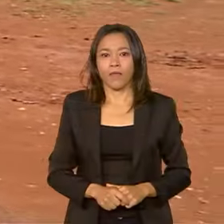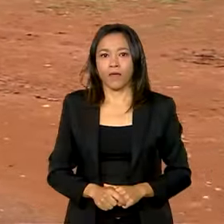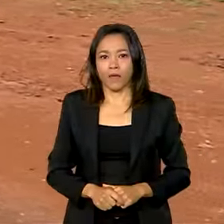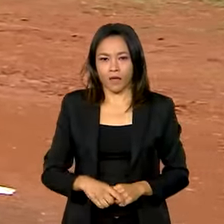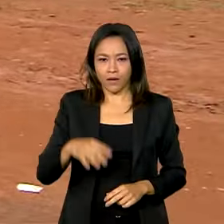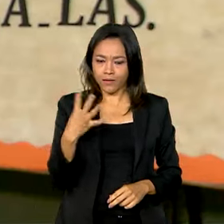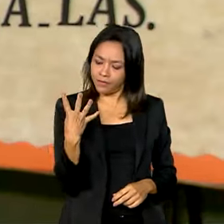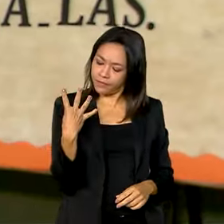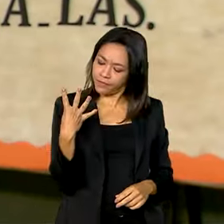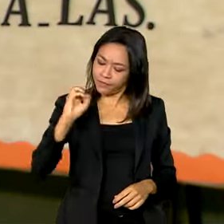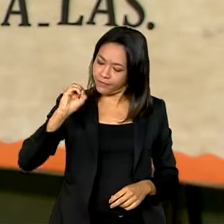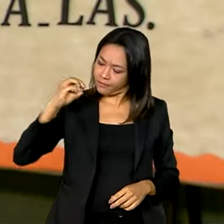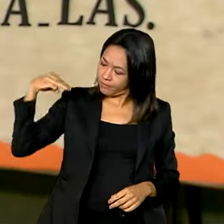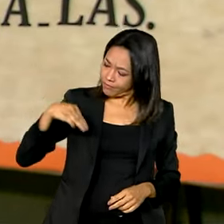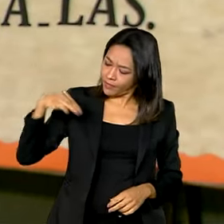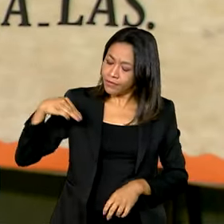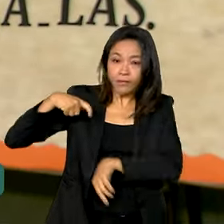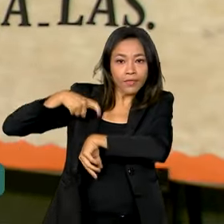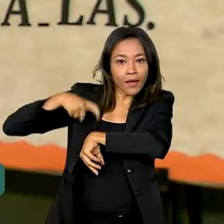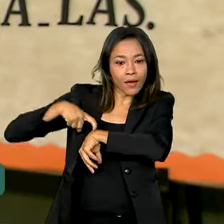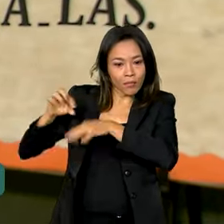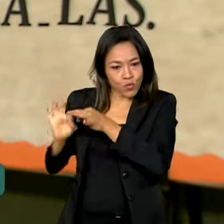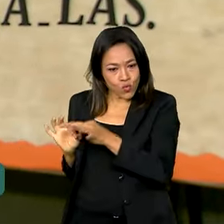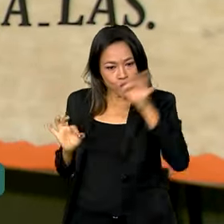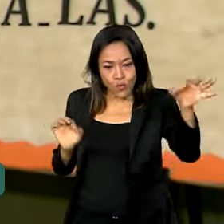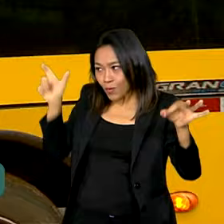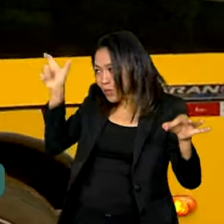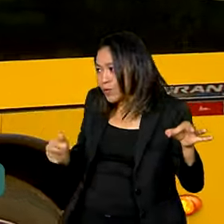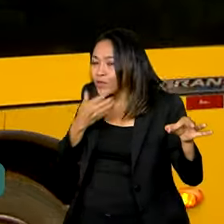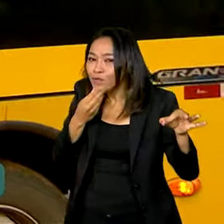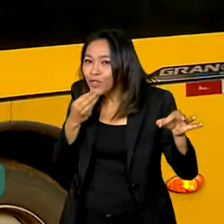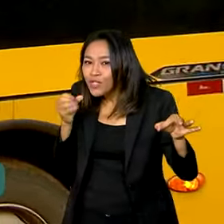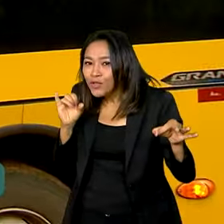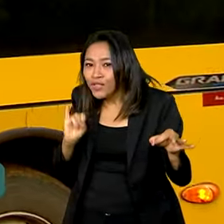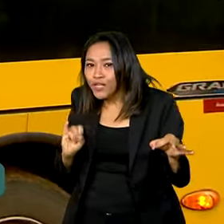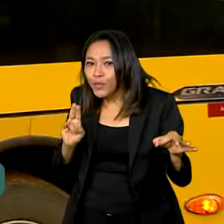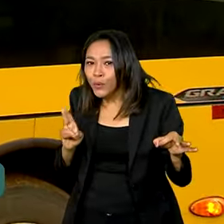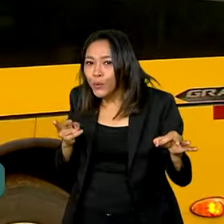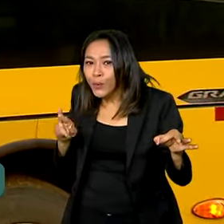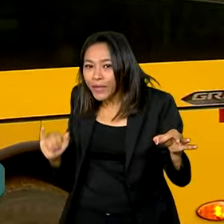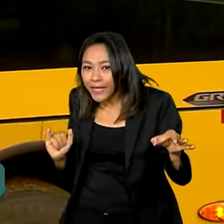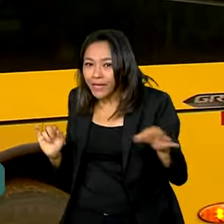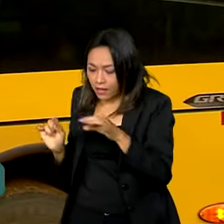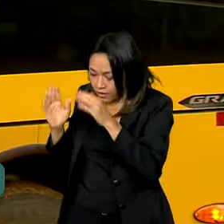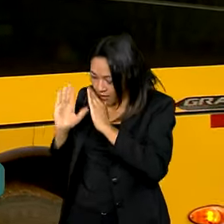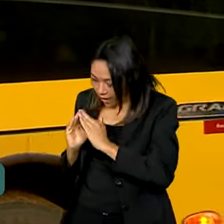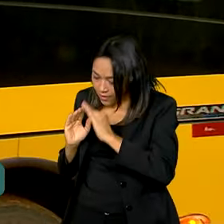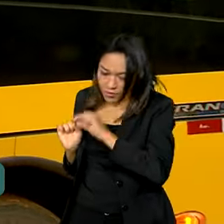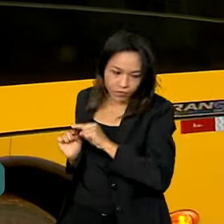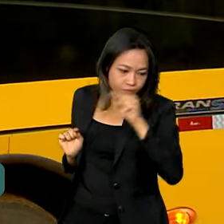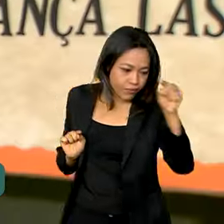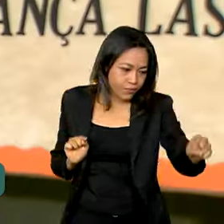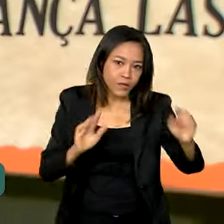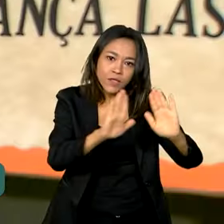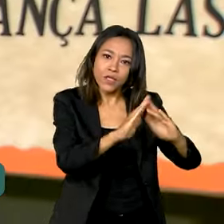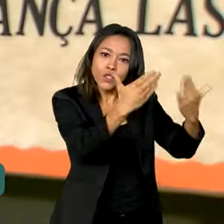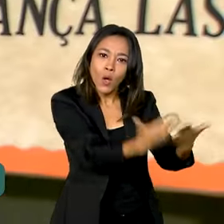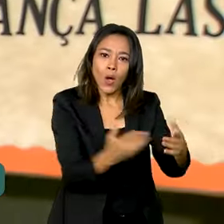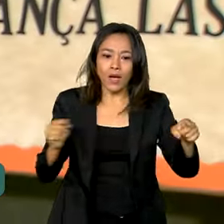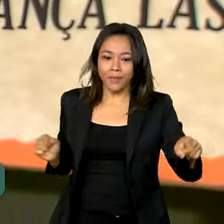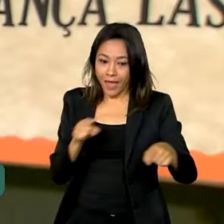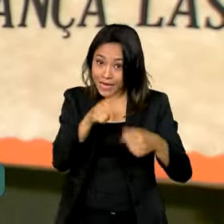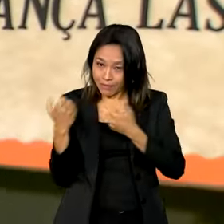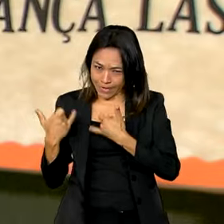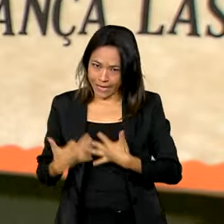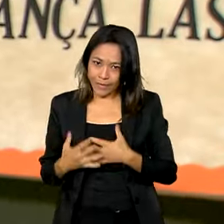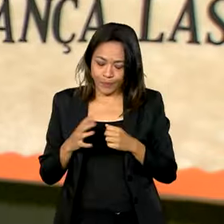40 minutos. É o tempo que o Yuri, de 9 anos, leva no trajeto entre a casa e a escola. O balão